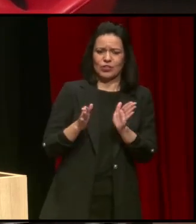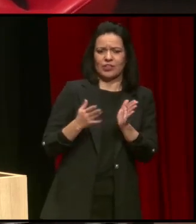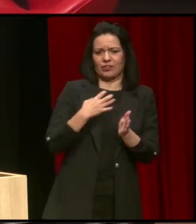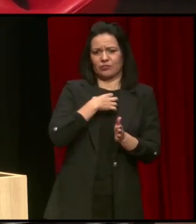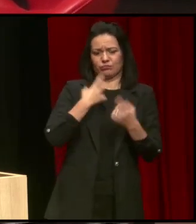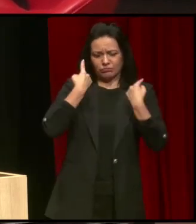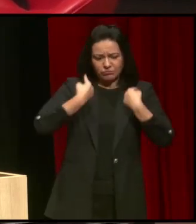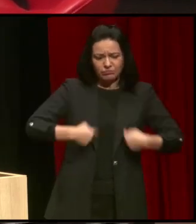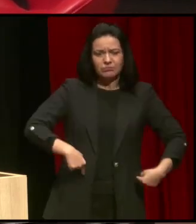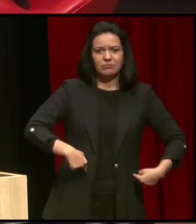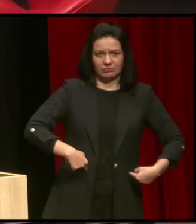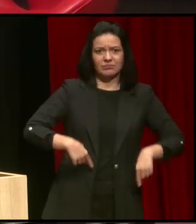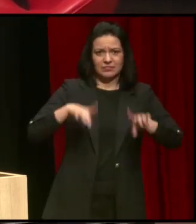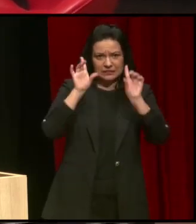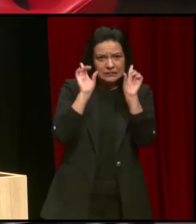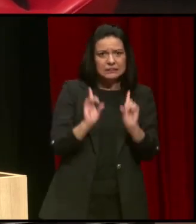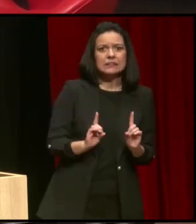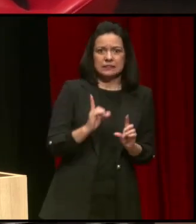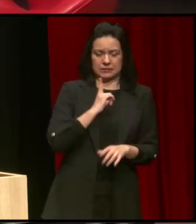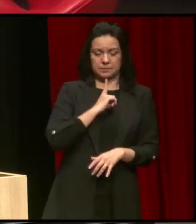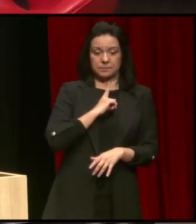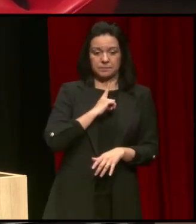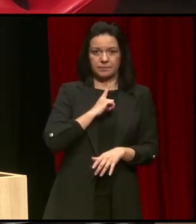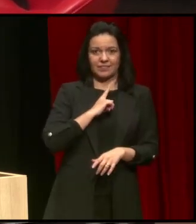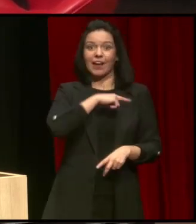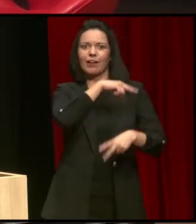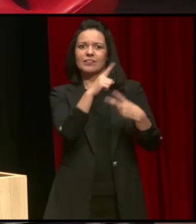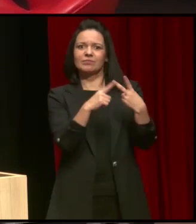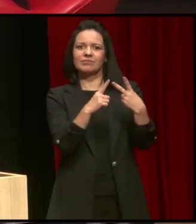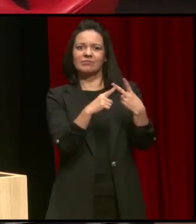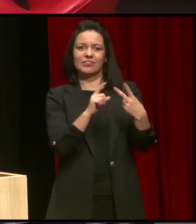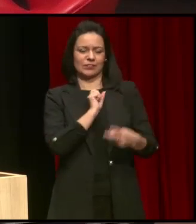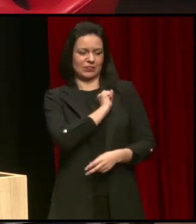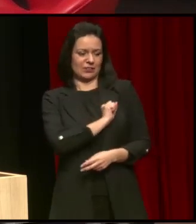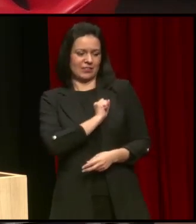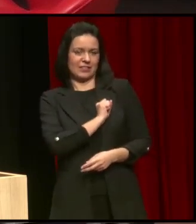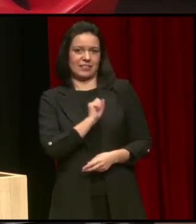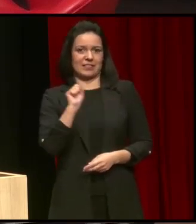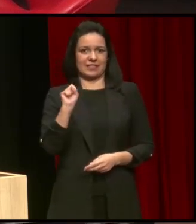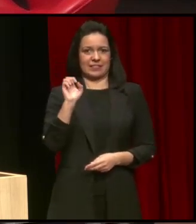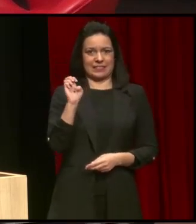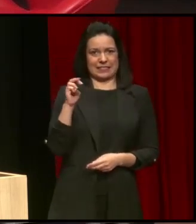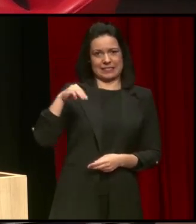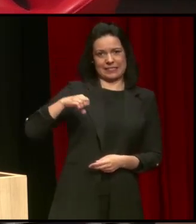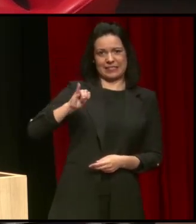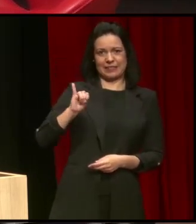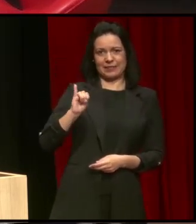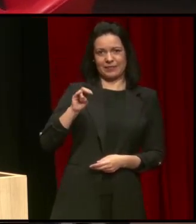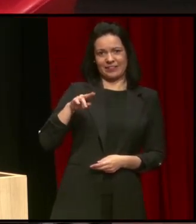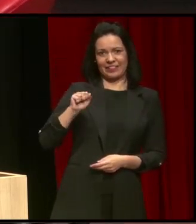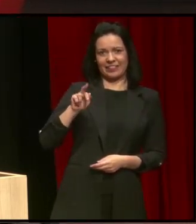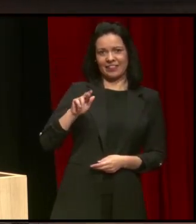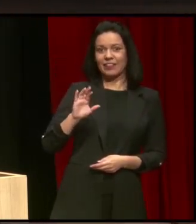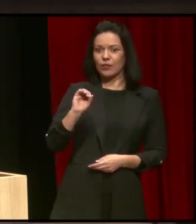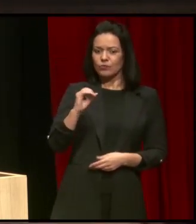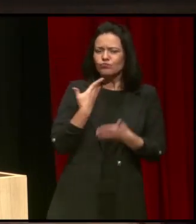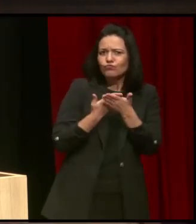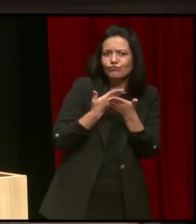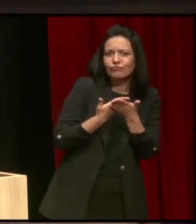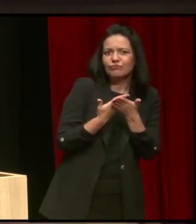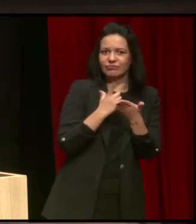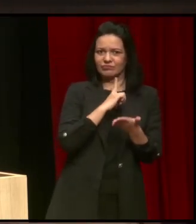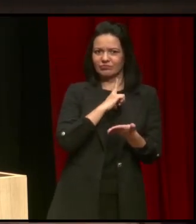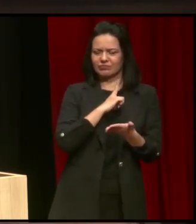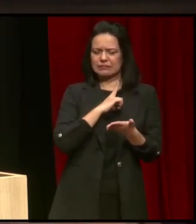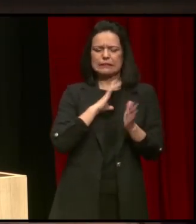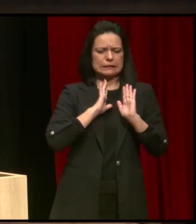física. Depois, quando eu fui para o seminário, eu estava no pré-seminário, que era o estudo que entrava antes do seminário,